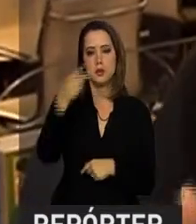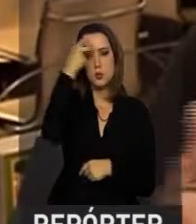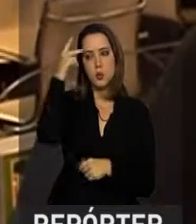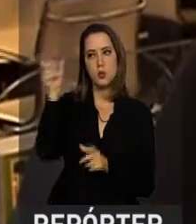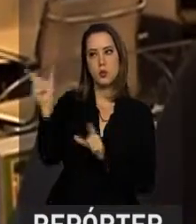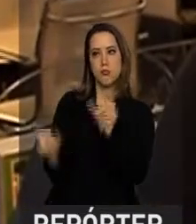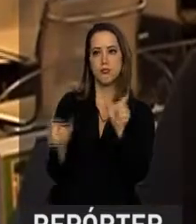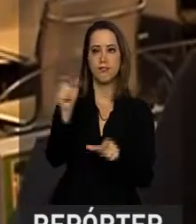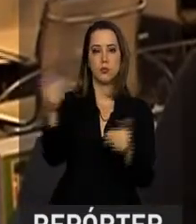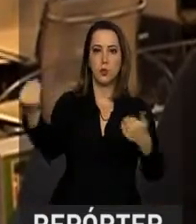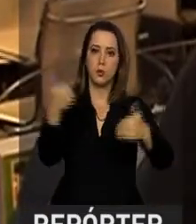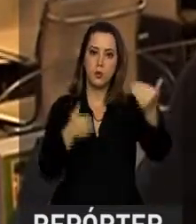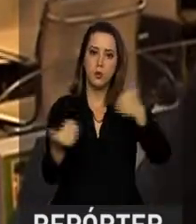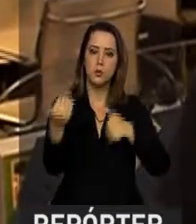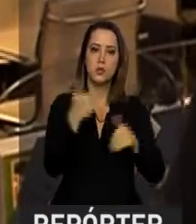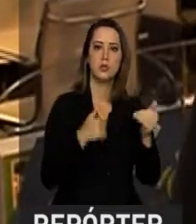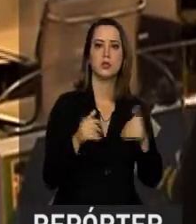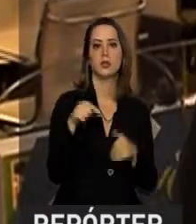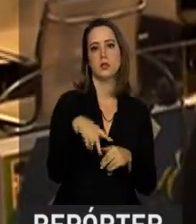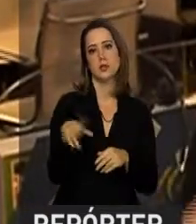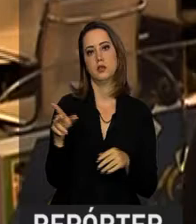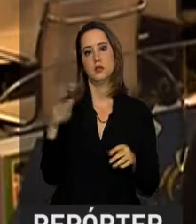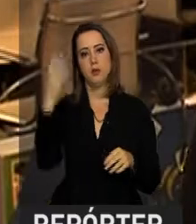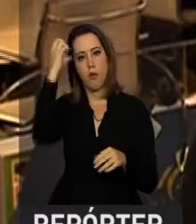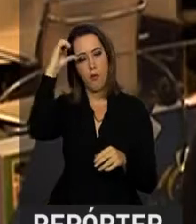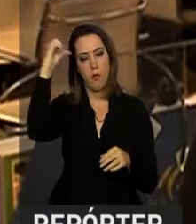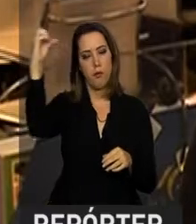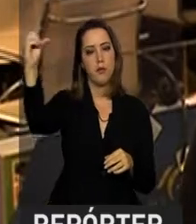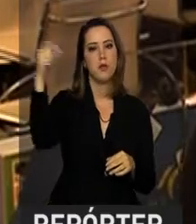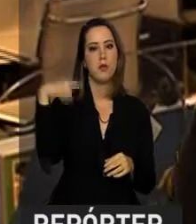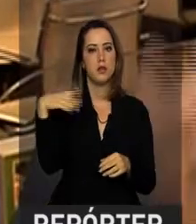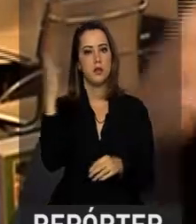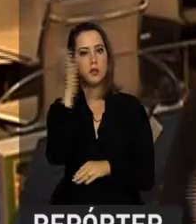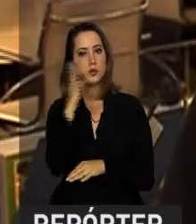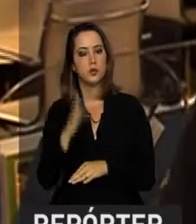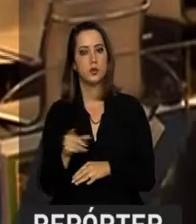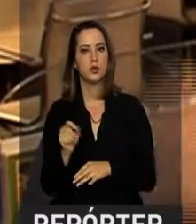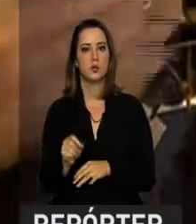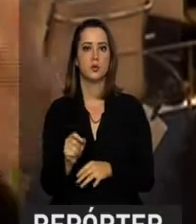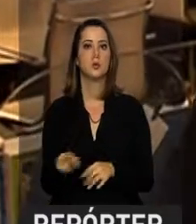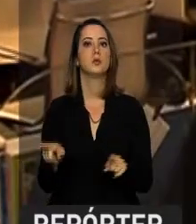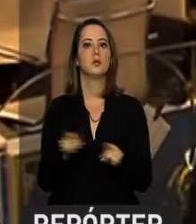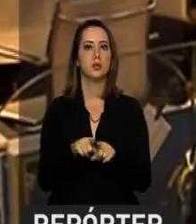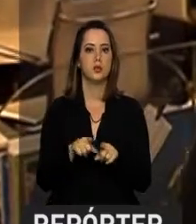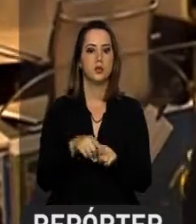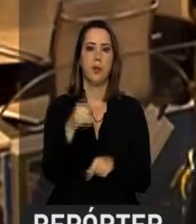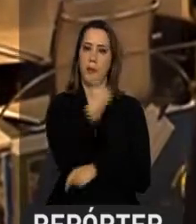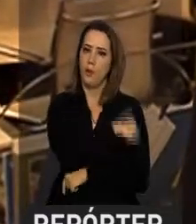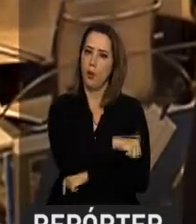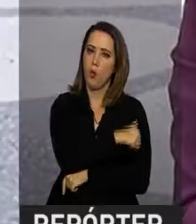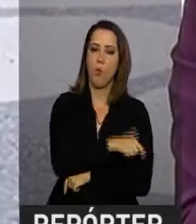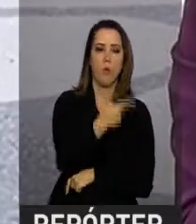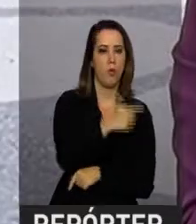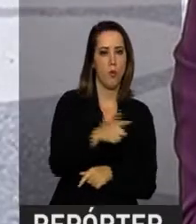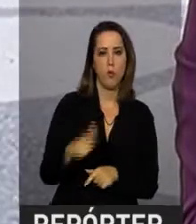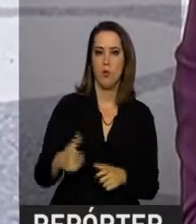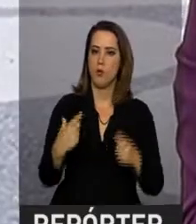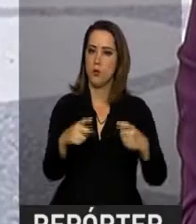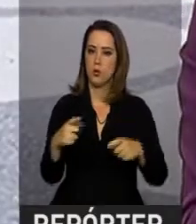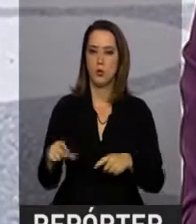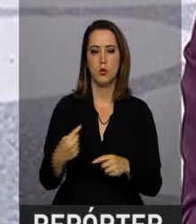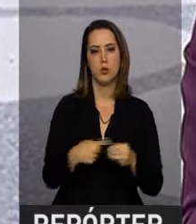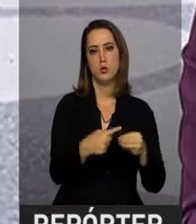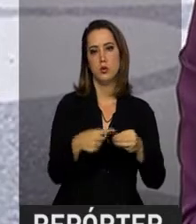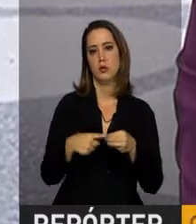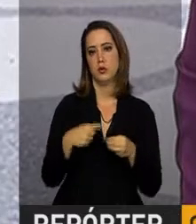que não viajar pelo brasil a gente acha deus para atender essas pessoas que além do rio conhecer outras cidades do brasil mas não é só